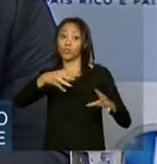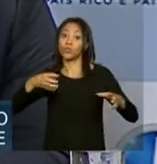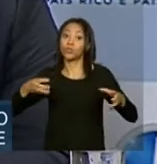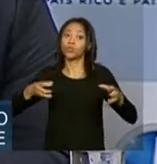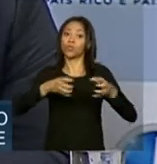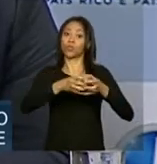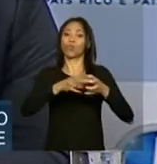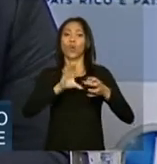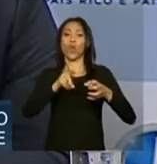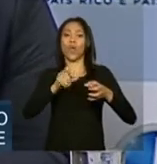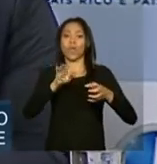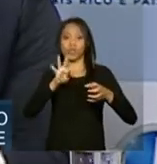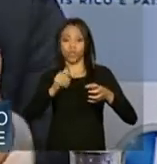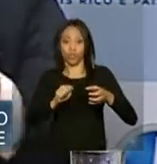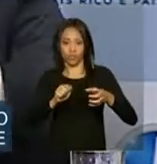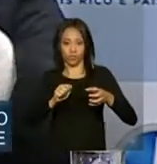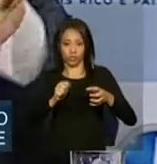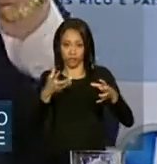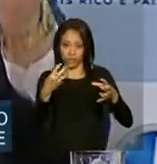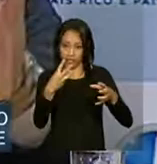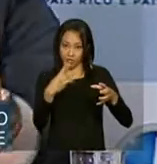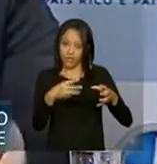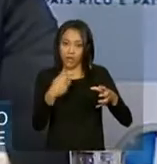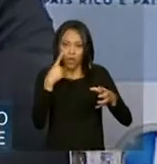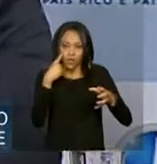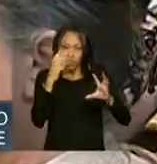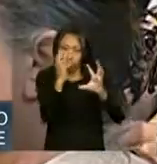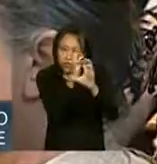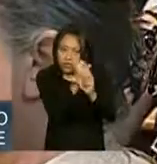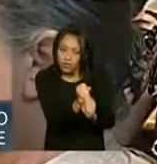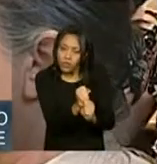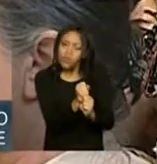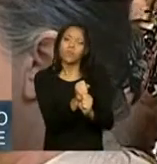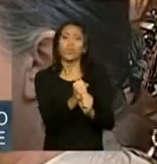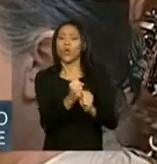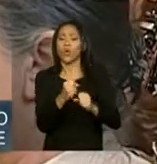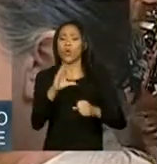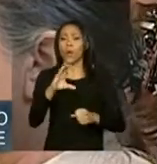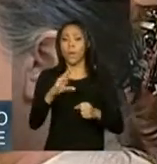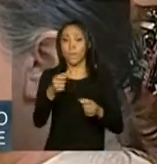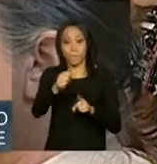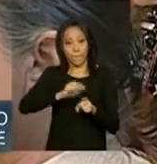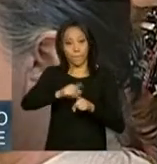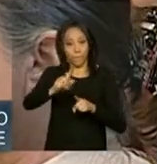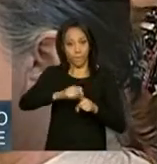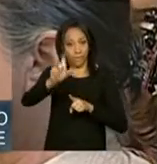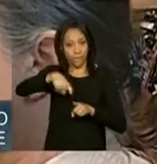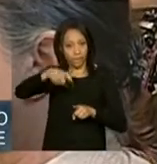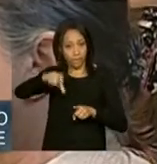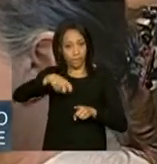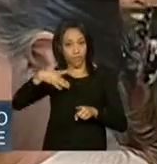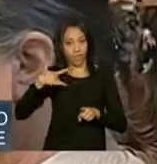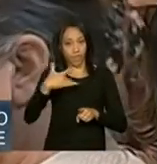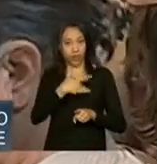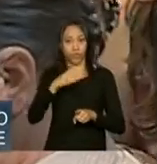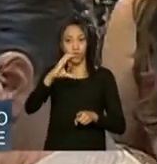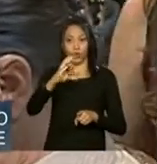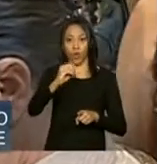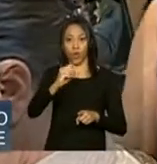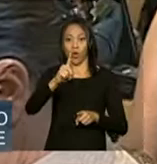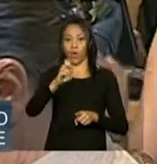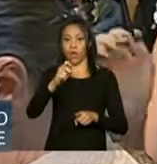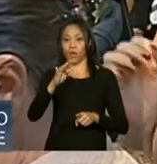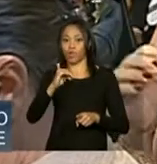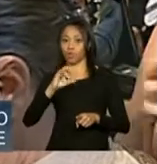com mais de 30 vidas. Apura-se o reajuste. E nos planos coletivos pode ter um reajuste excessivo? A ANS acompanha isso?